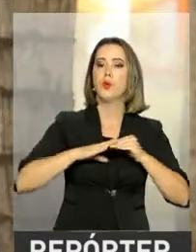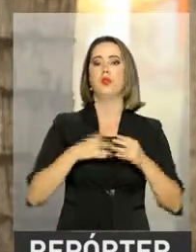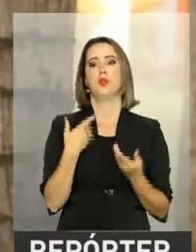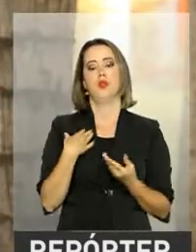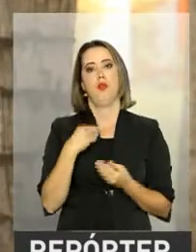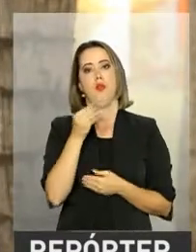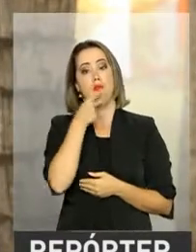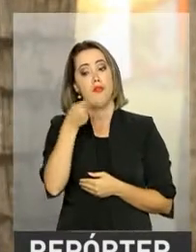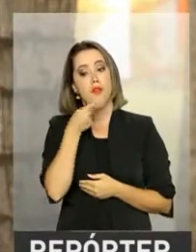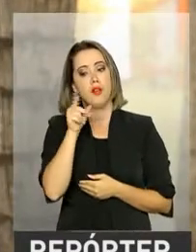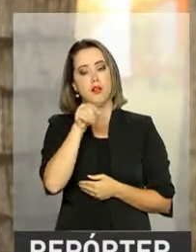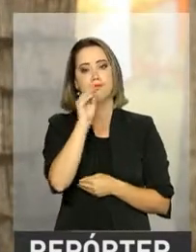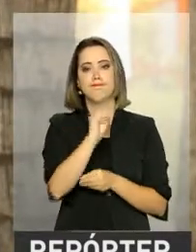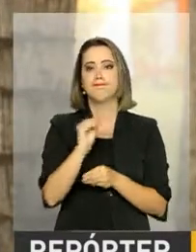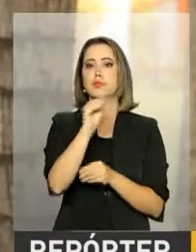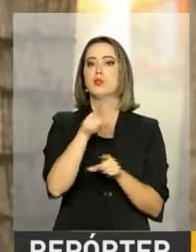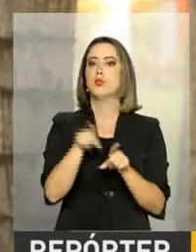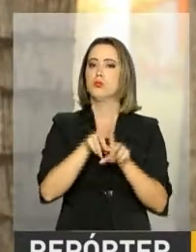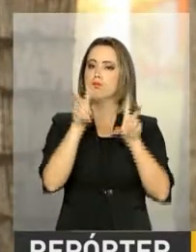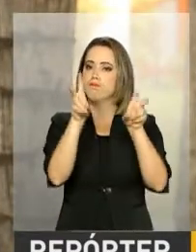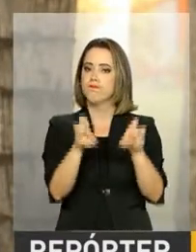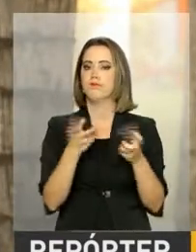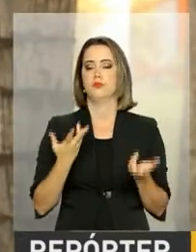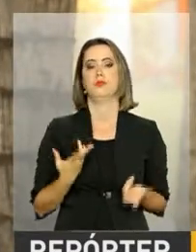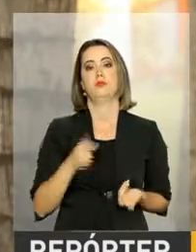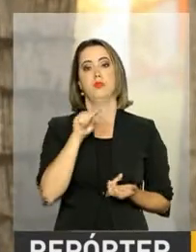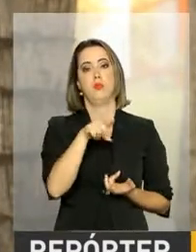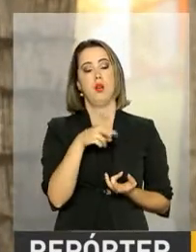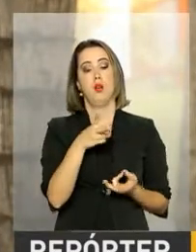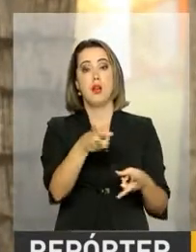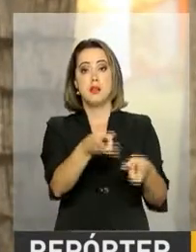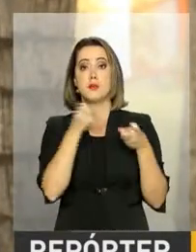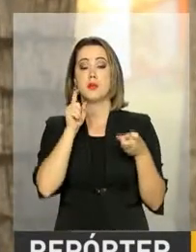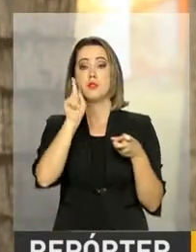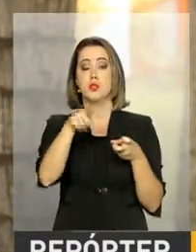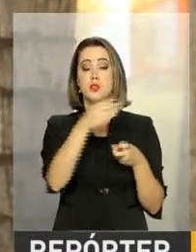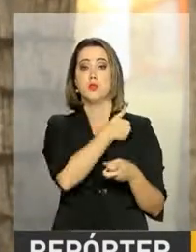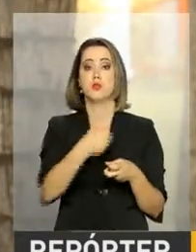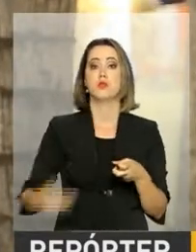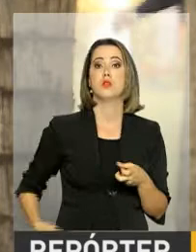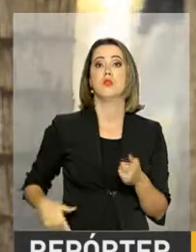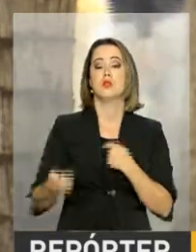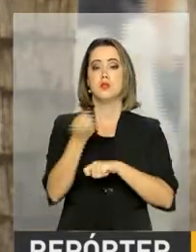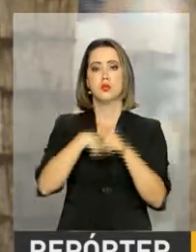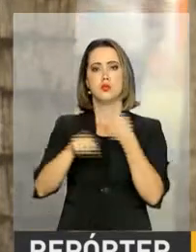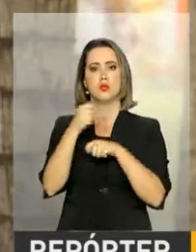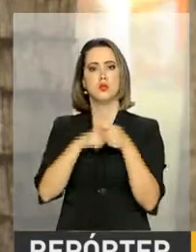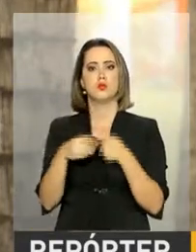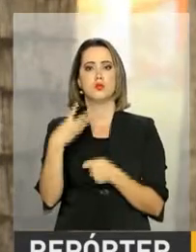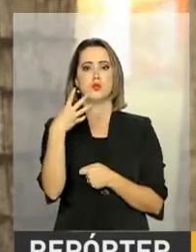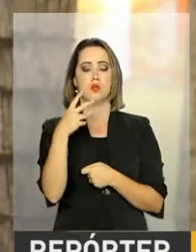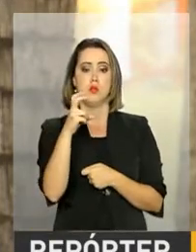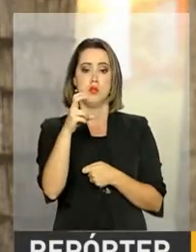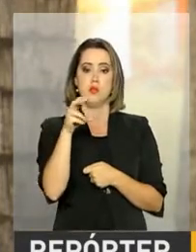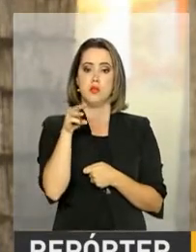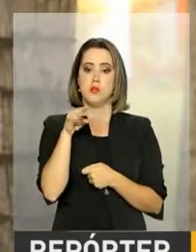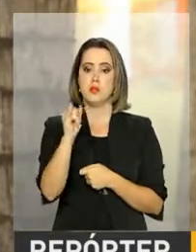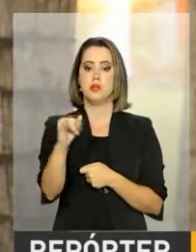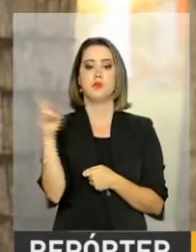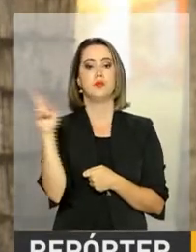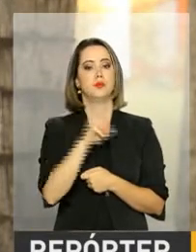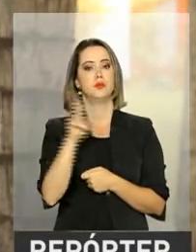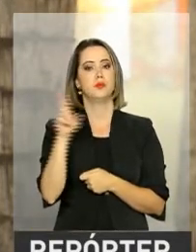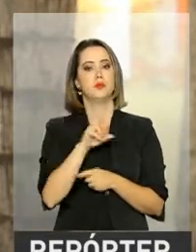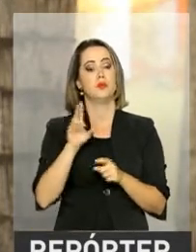assunto a estimativa do governo é que se aprovada a reforma vai gerar uma economia para os cofres públicos de quase 5 bilhões de